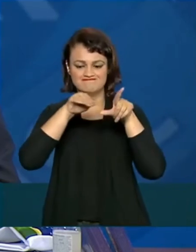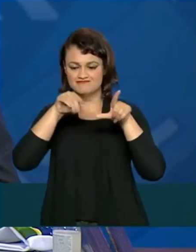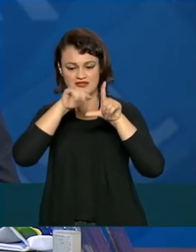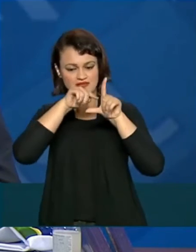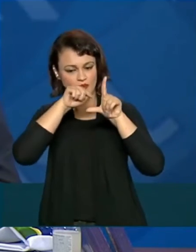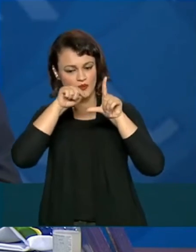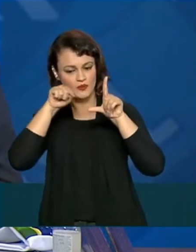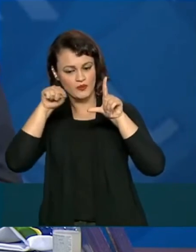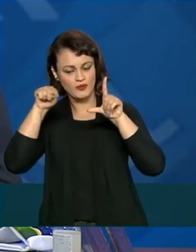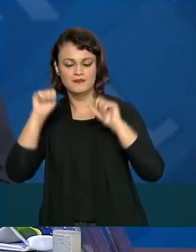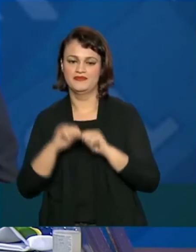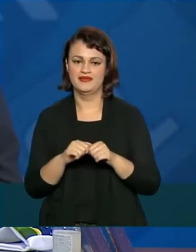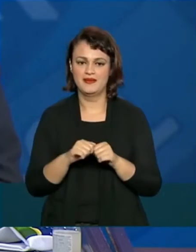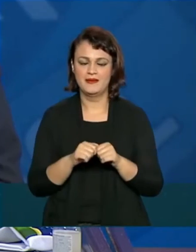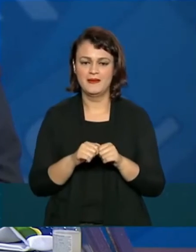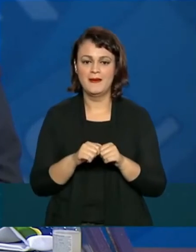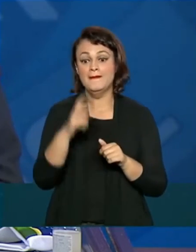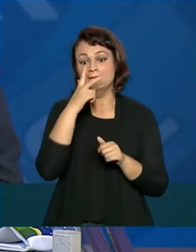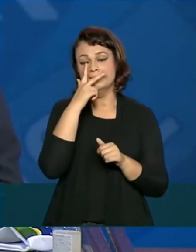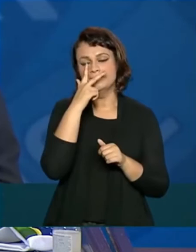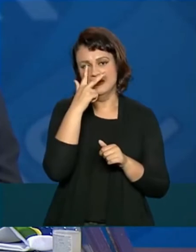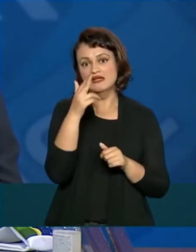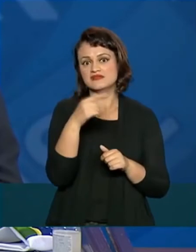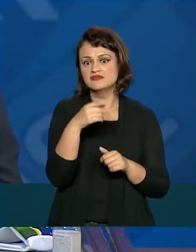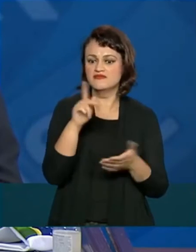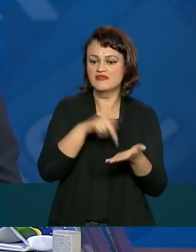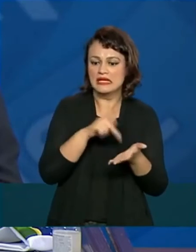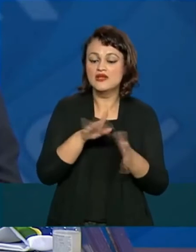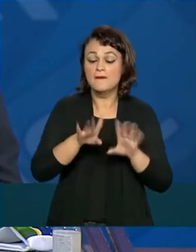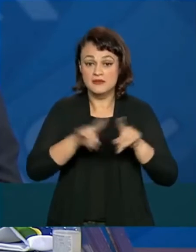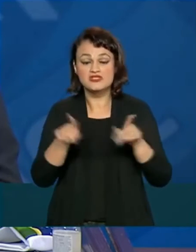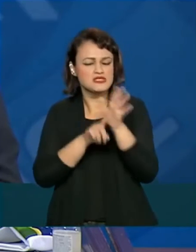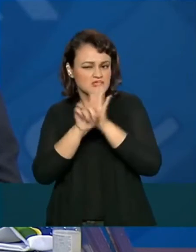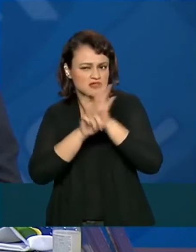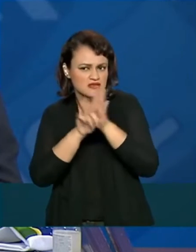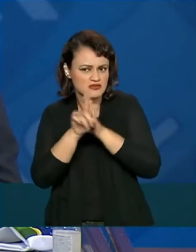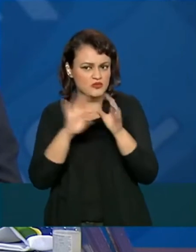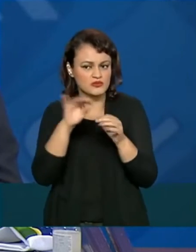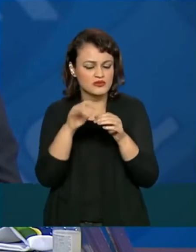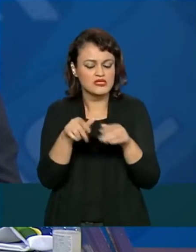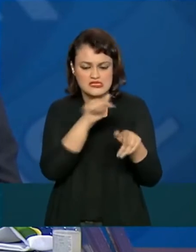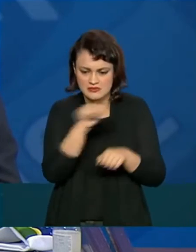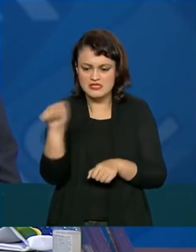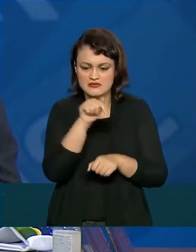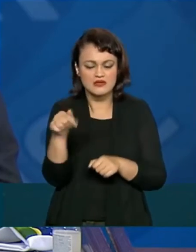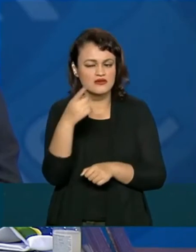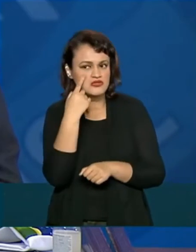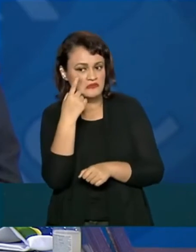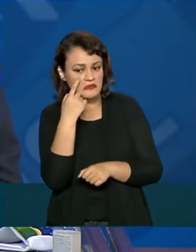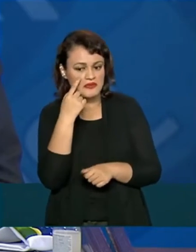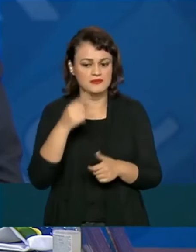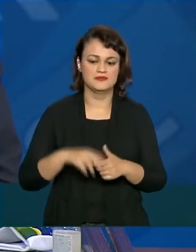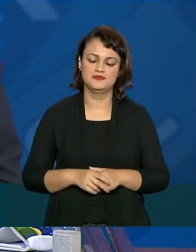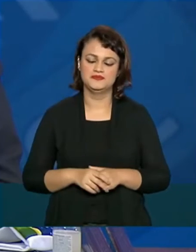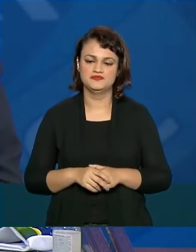parece ser uma realidade, mas precisamos de avaliar os dados epidemiológicos nas próximas semanas.